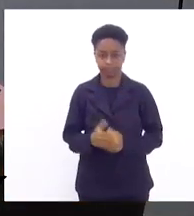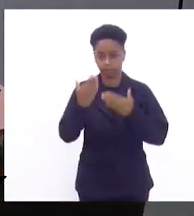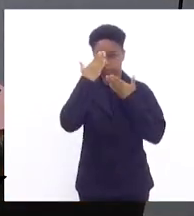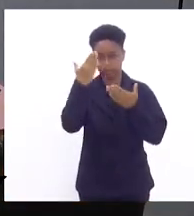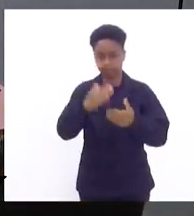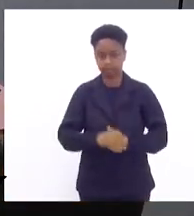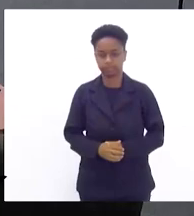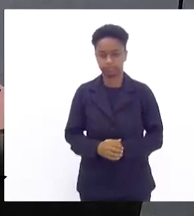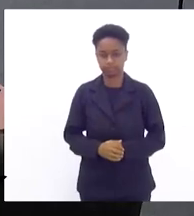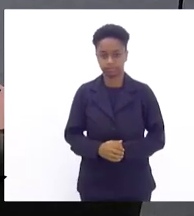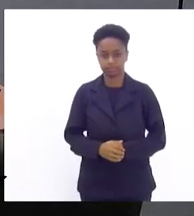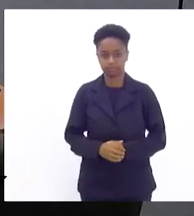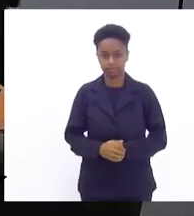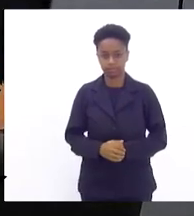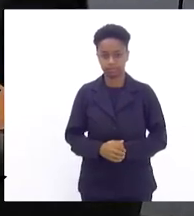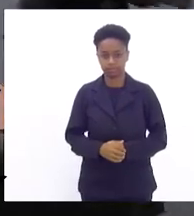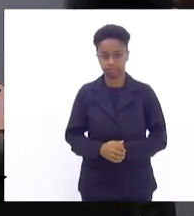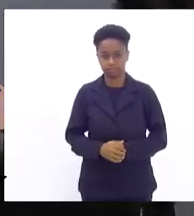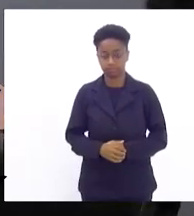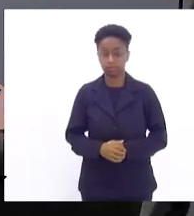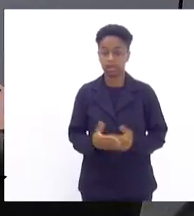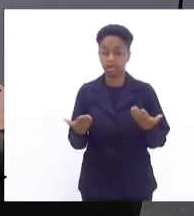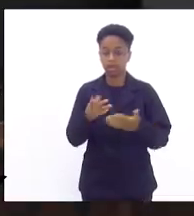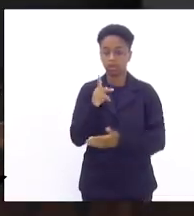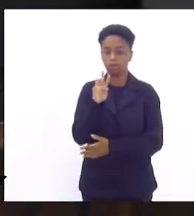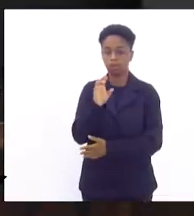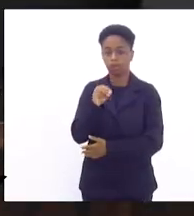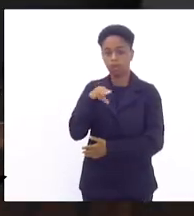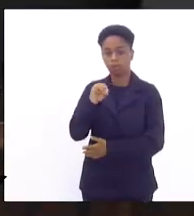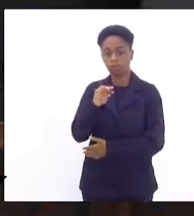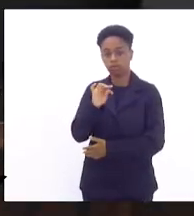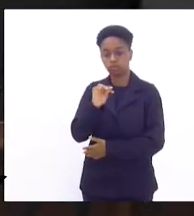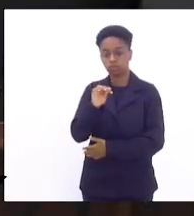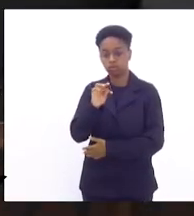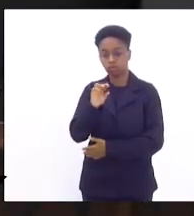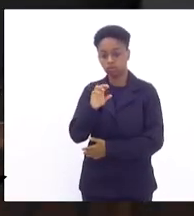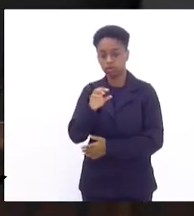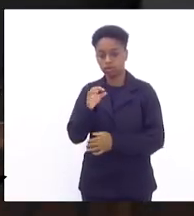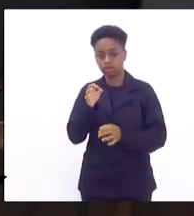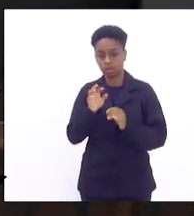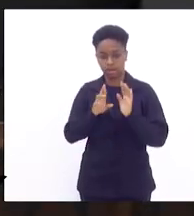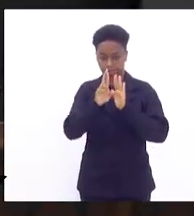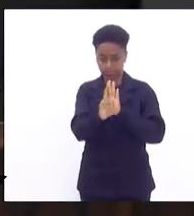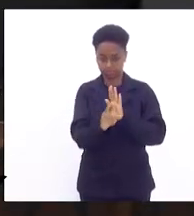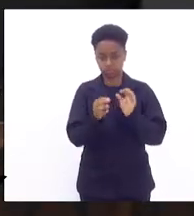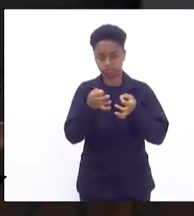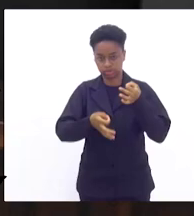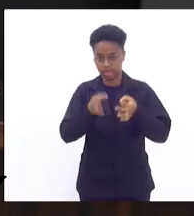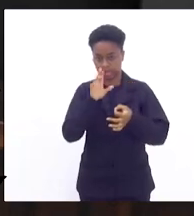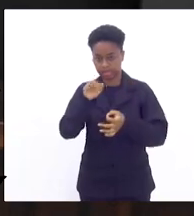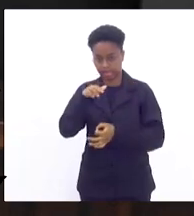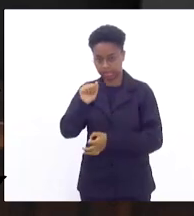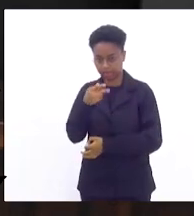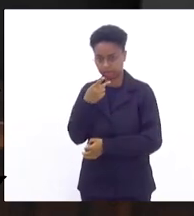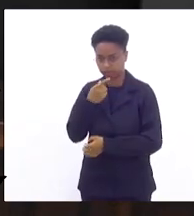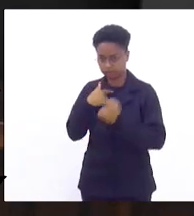Obrigado. A promotora de justiça, Renata Cossati, quer falar? Não?